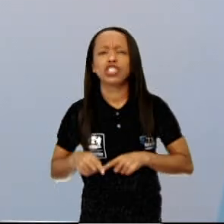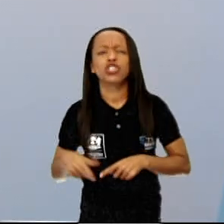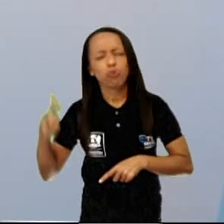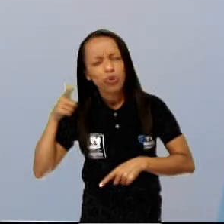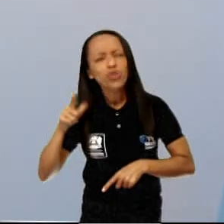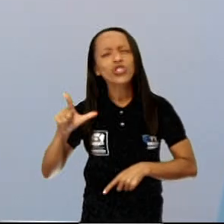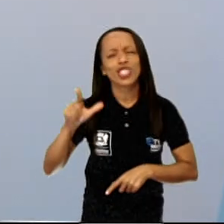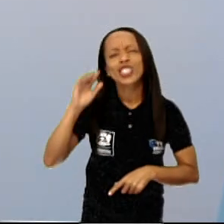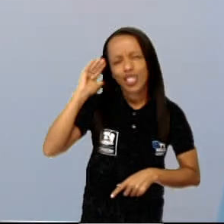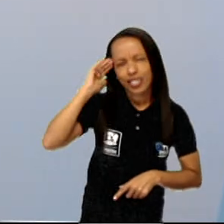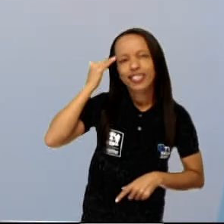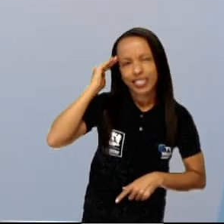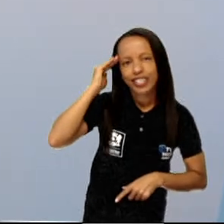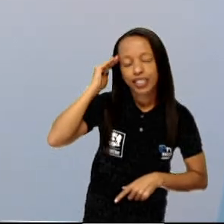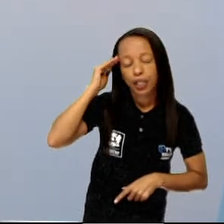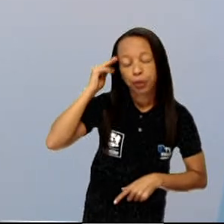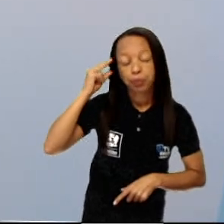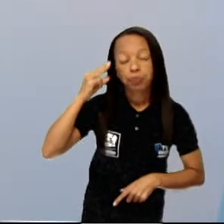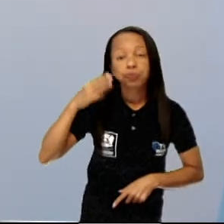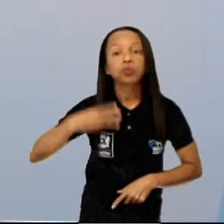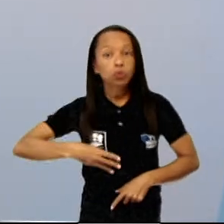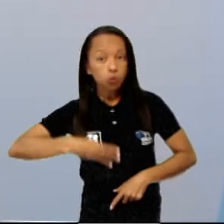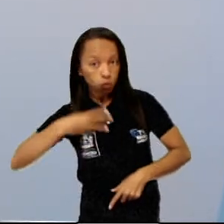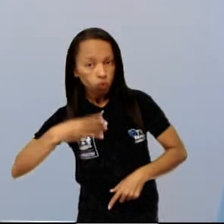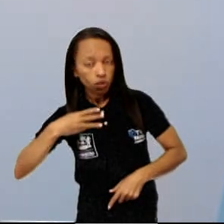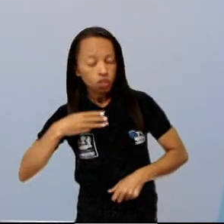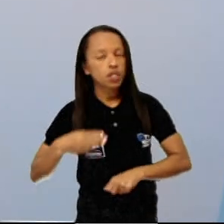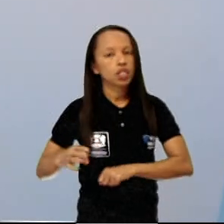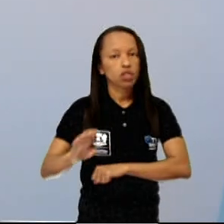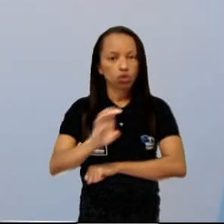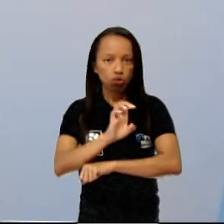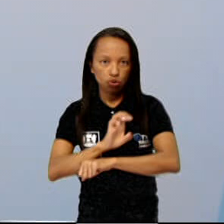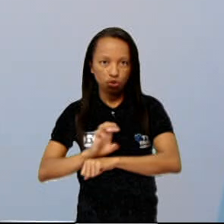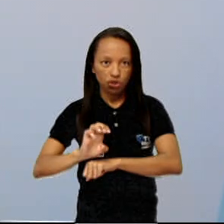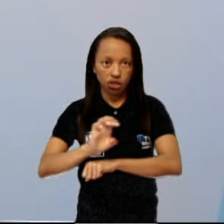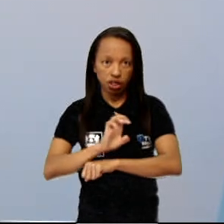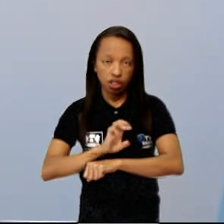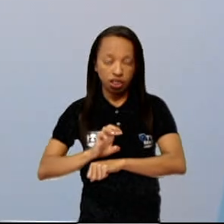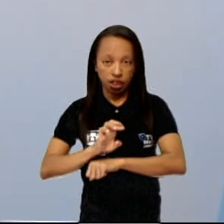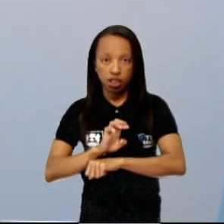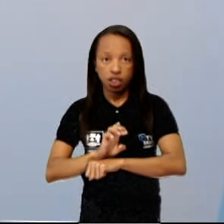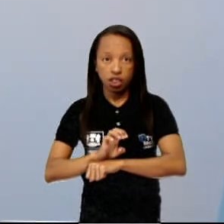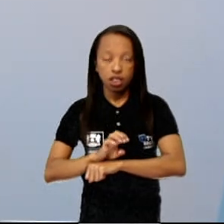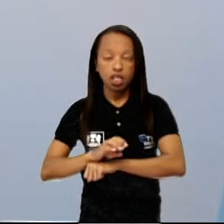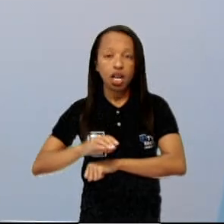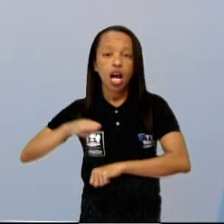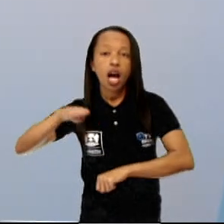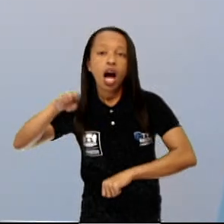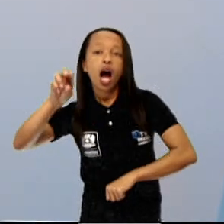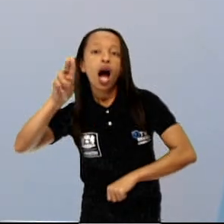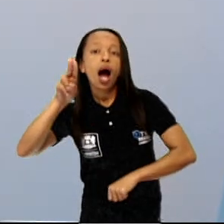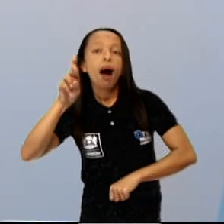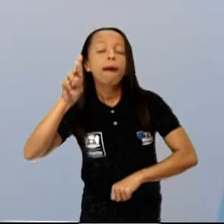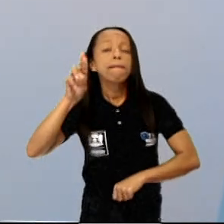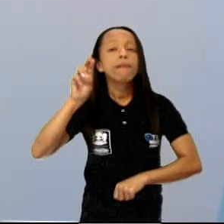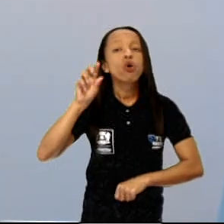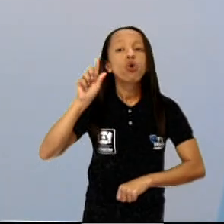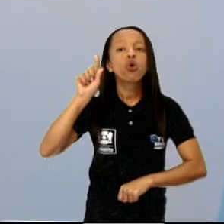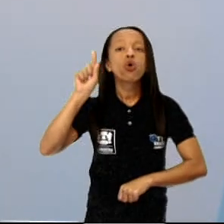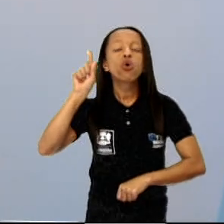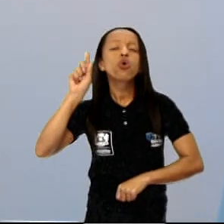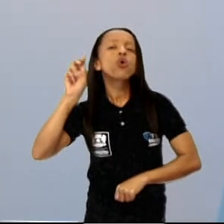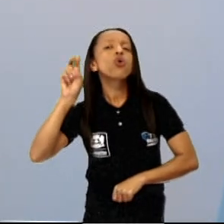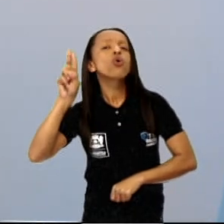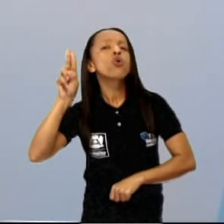certo? No terceiro estado, a gente tem a burguesia, os camponeses, sansculotte, que